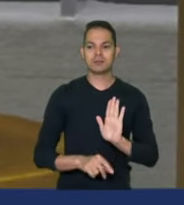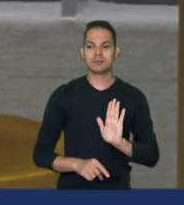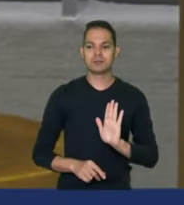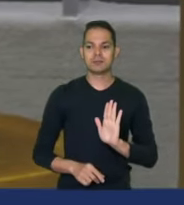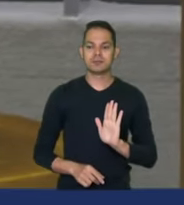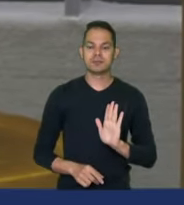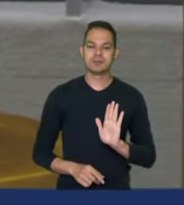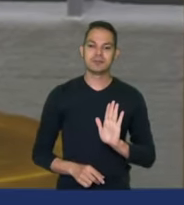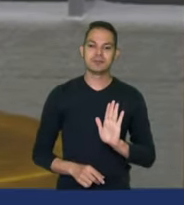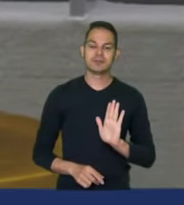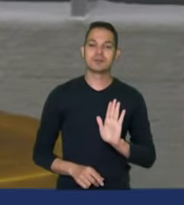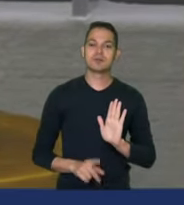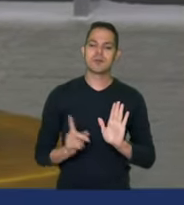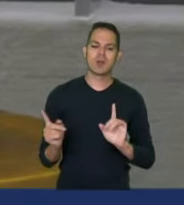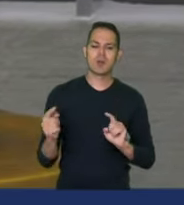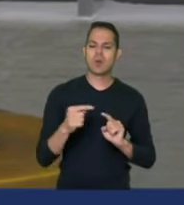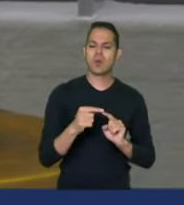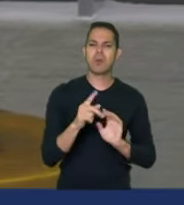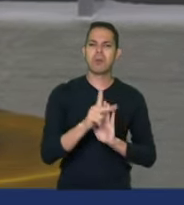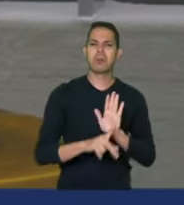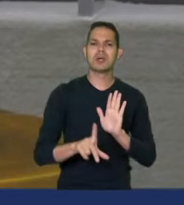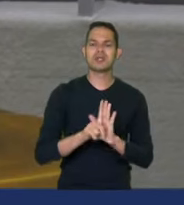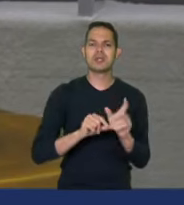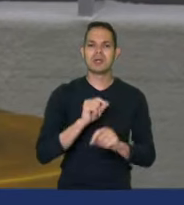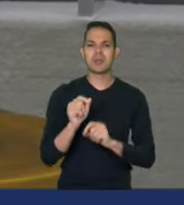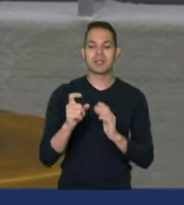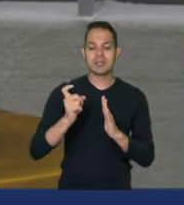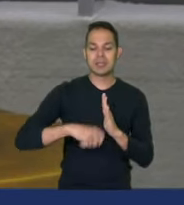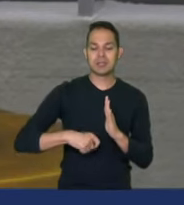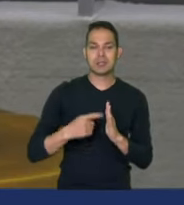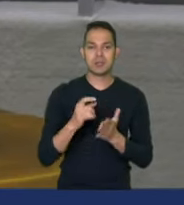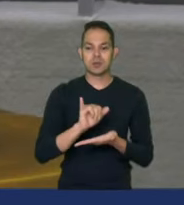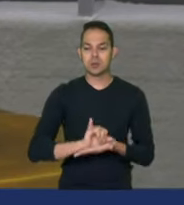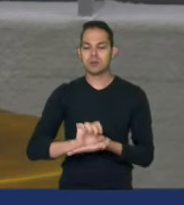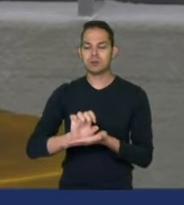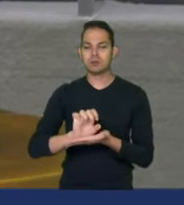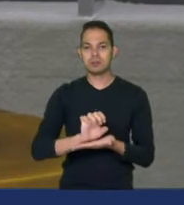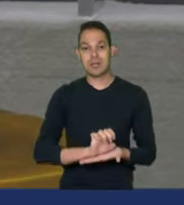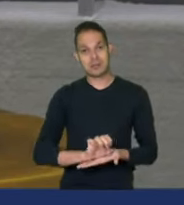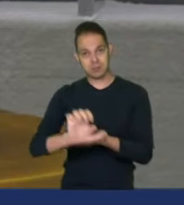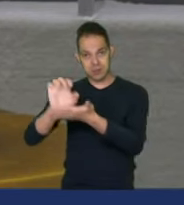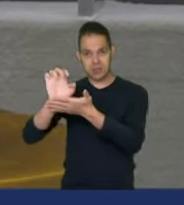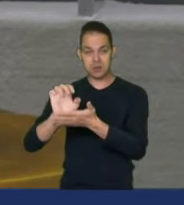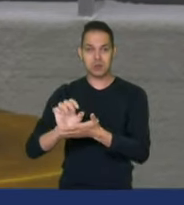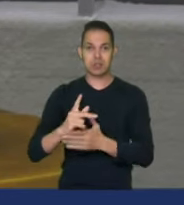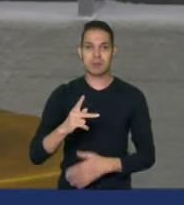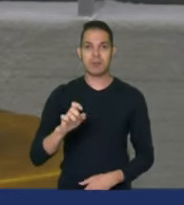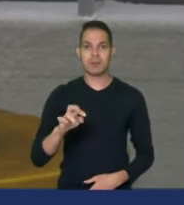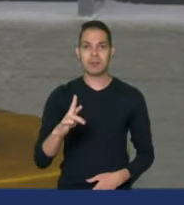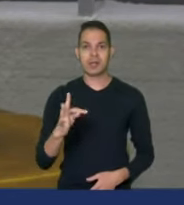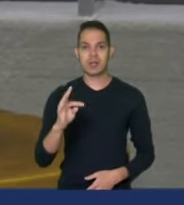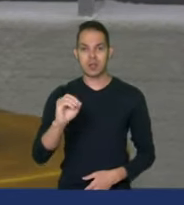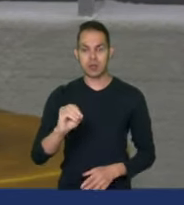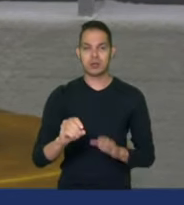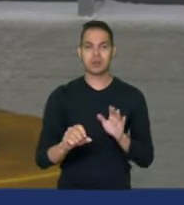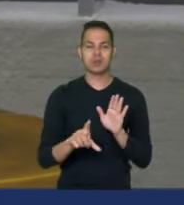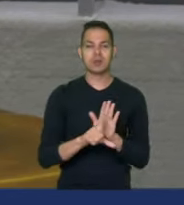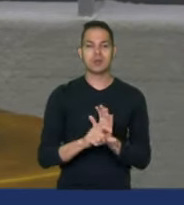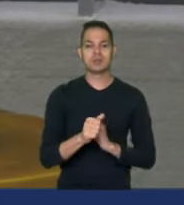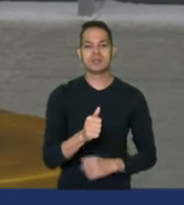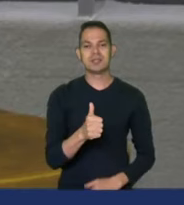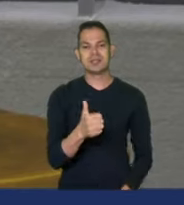seja taxada a exportação de petróleo bruto. Projeto de lei